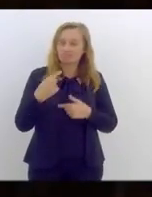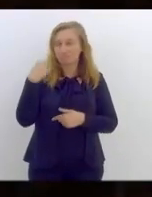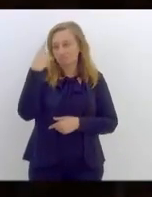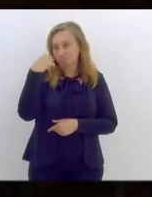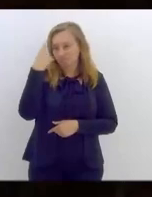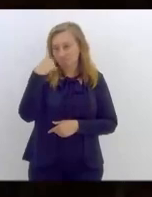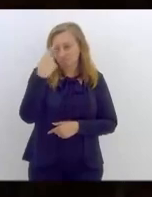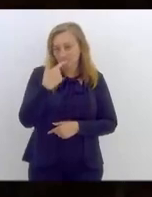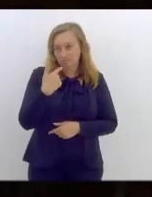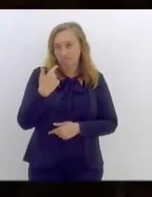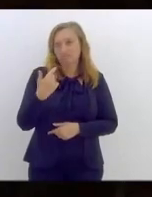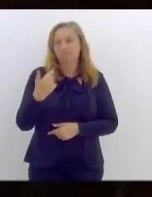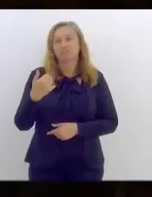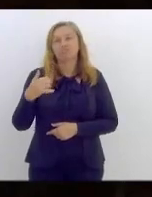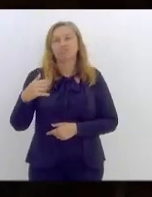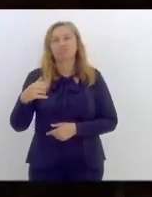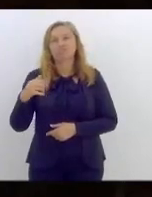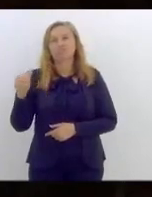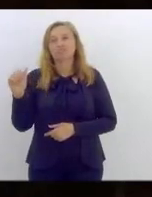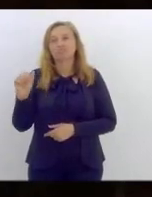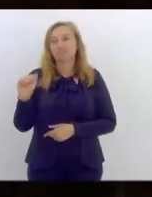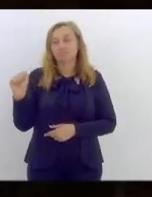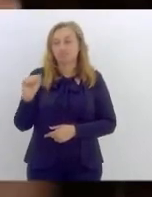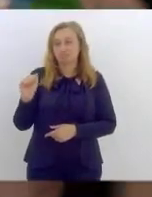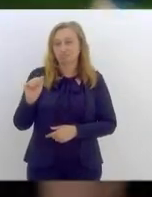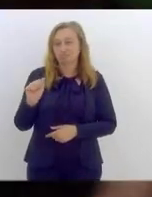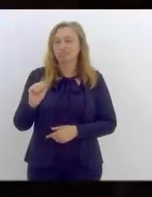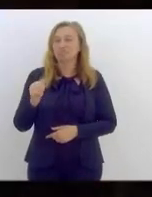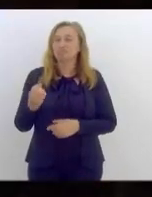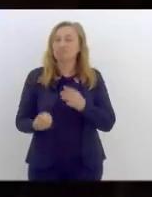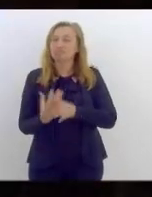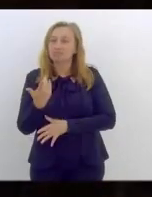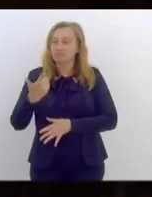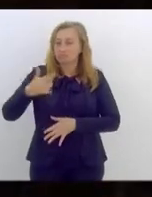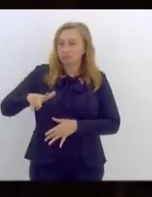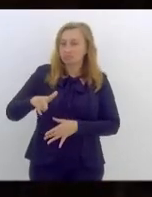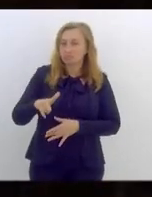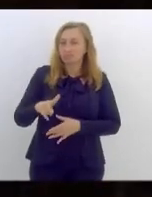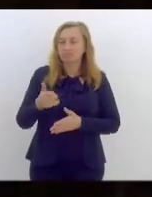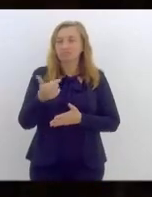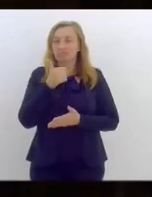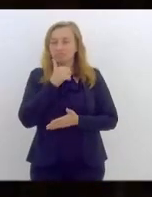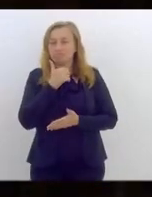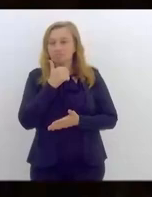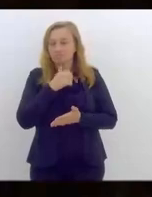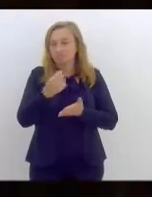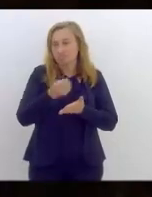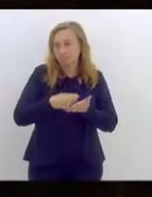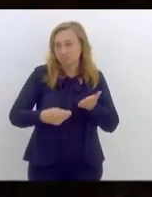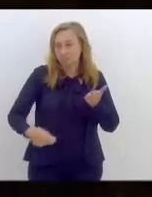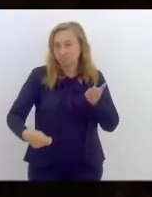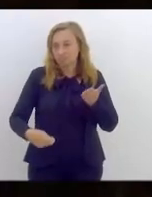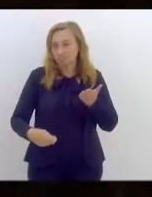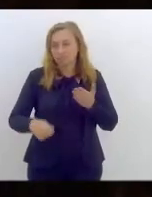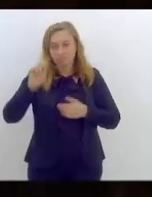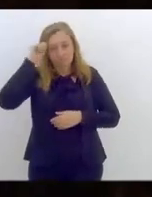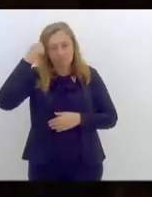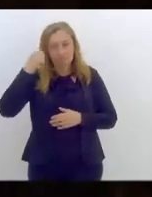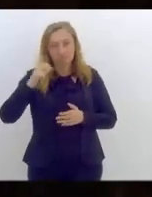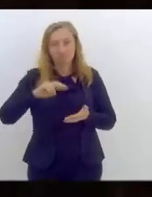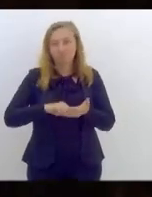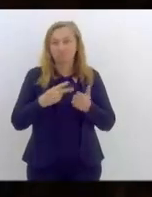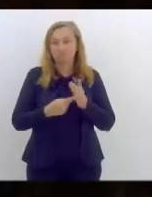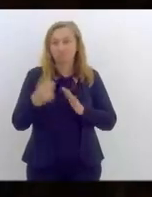Argentina, já lancei outro e está vindo o terceiro. E vocês sabem que escritor preto sendo traduzido é difícil. Então eu